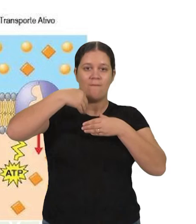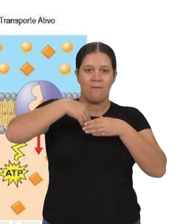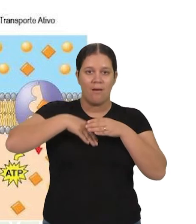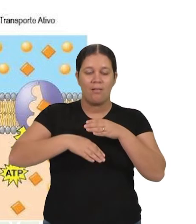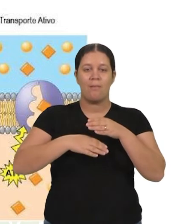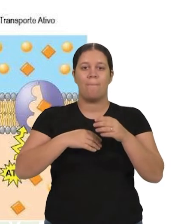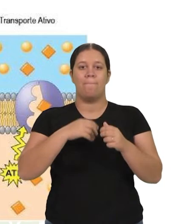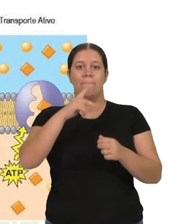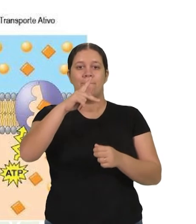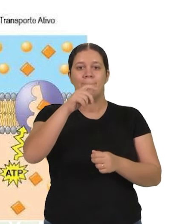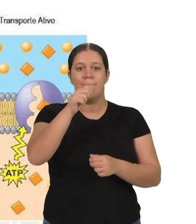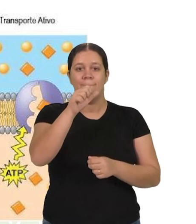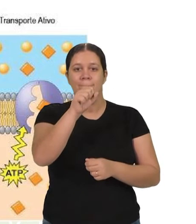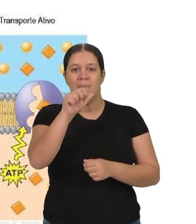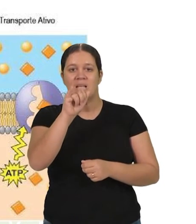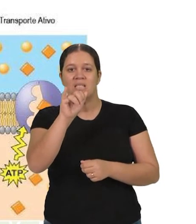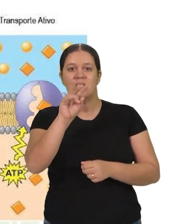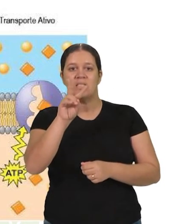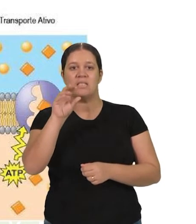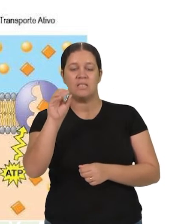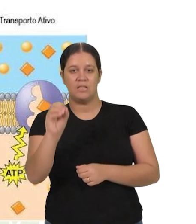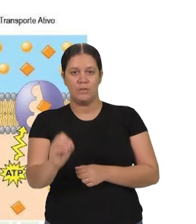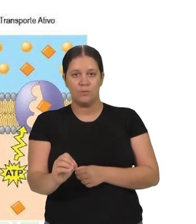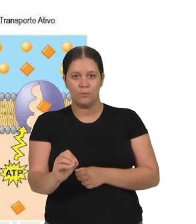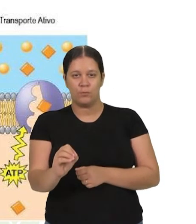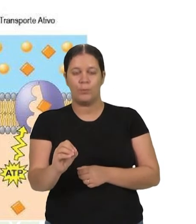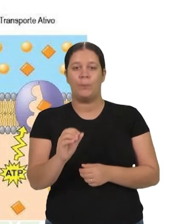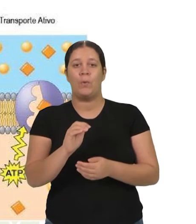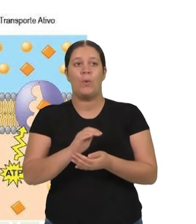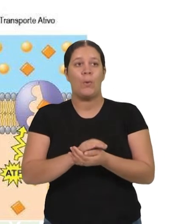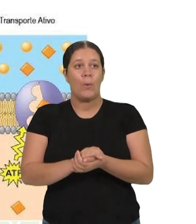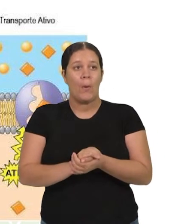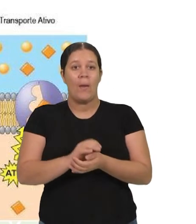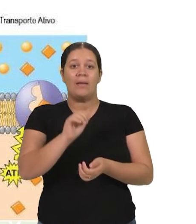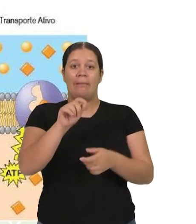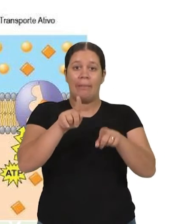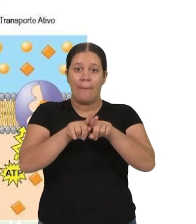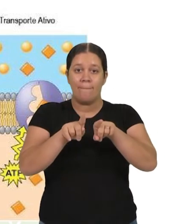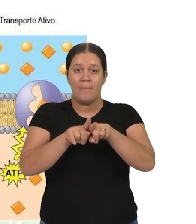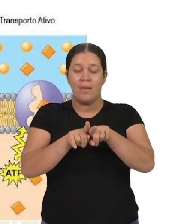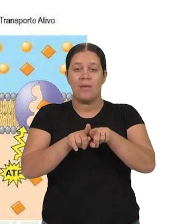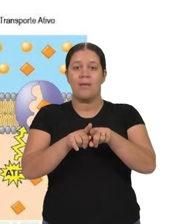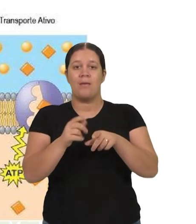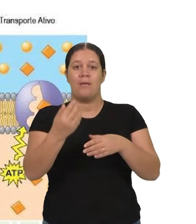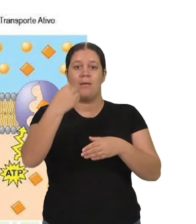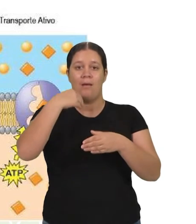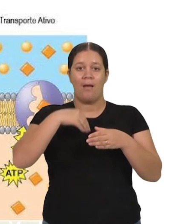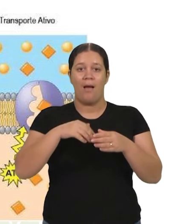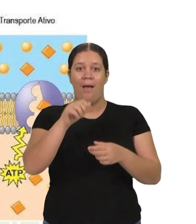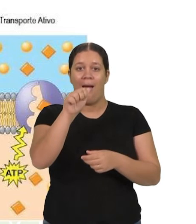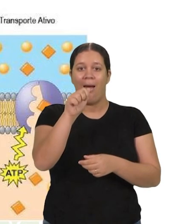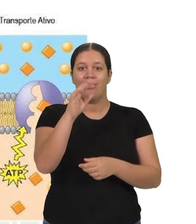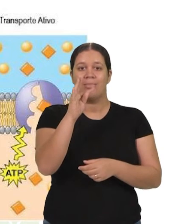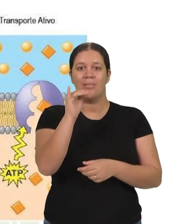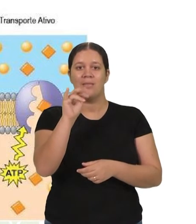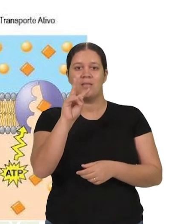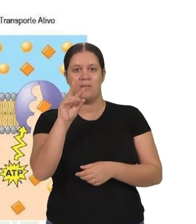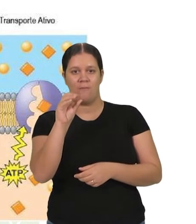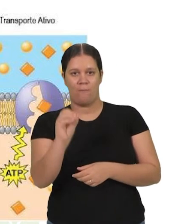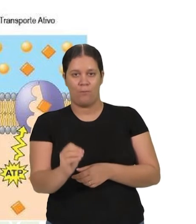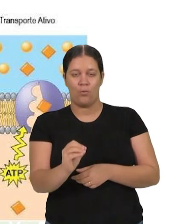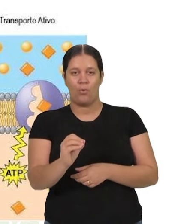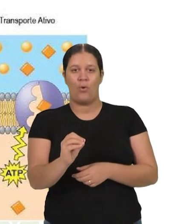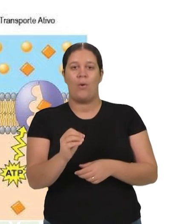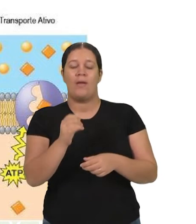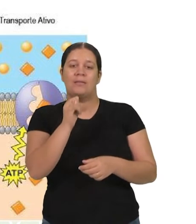pode ser ativo. O nome, por si só, já diz. Um transporte passivo é algo